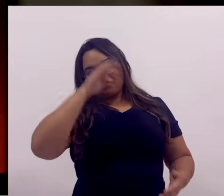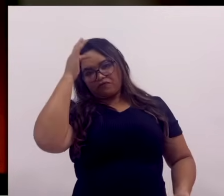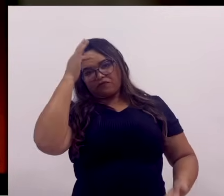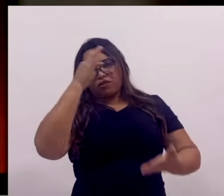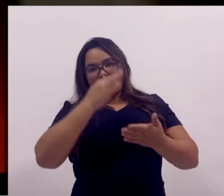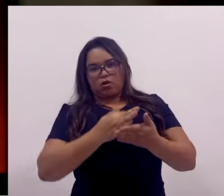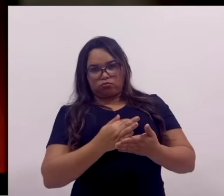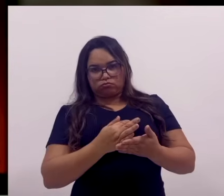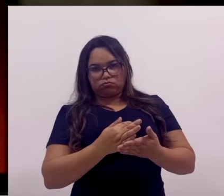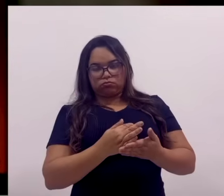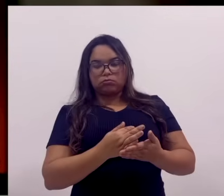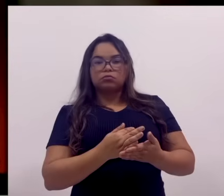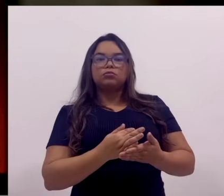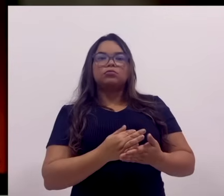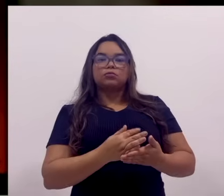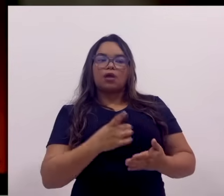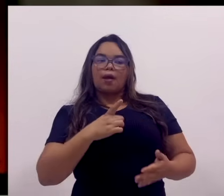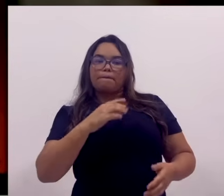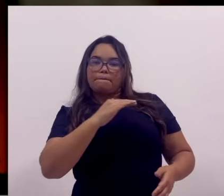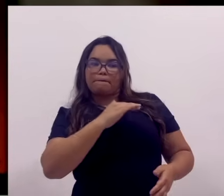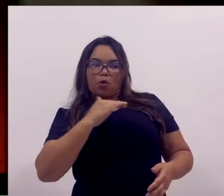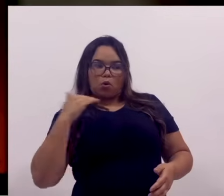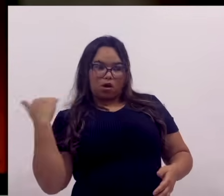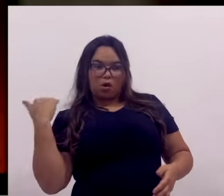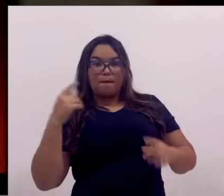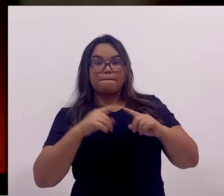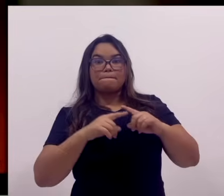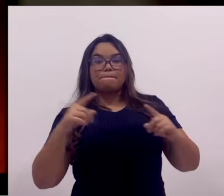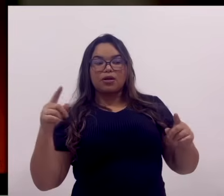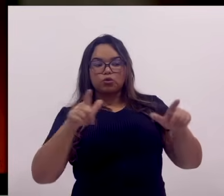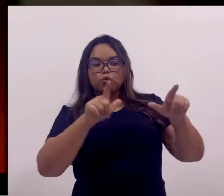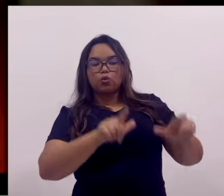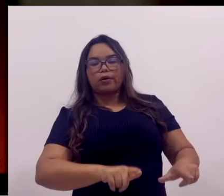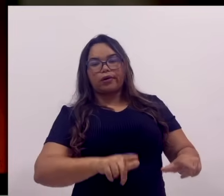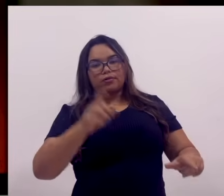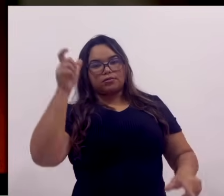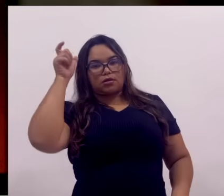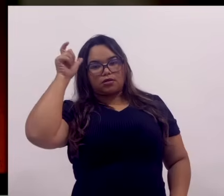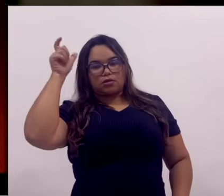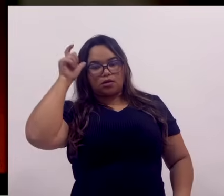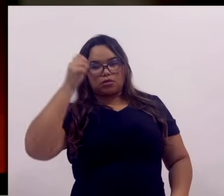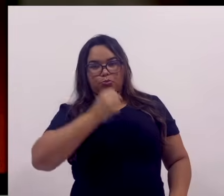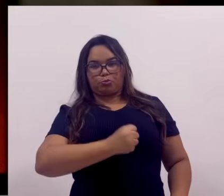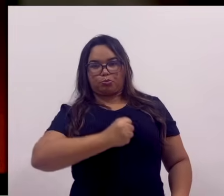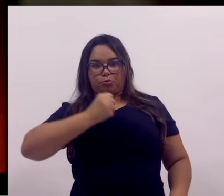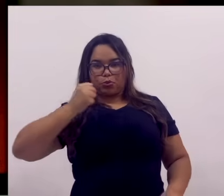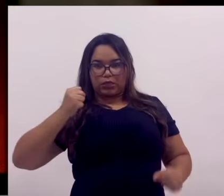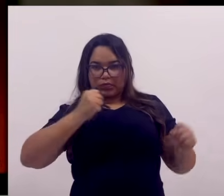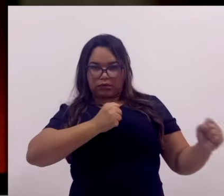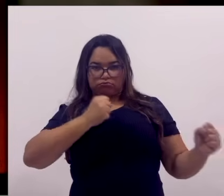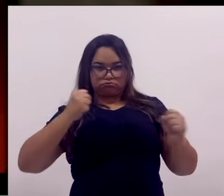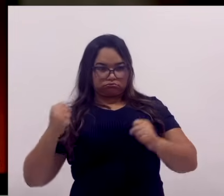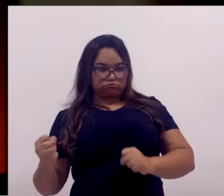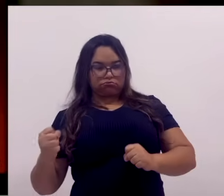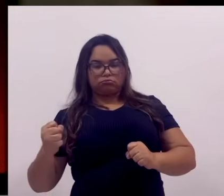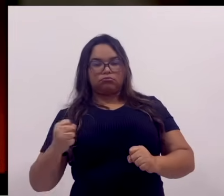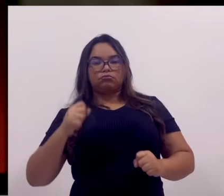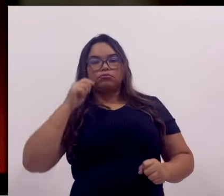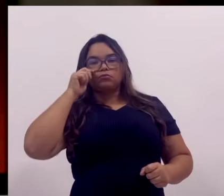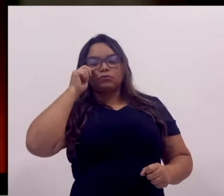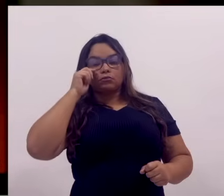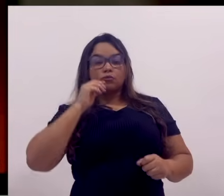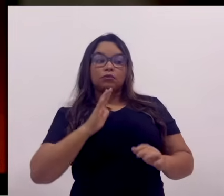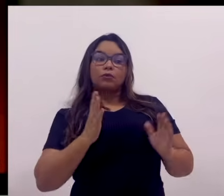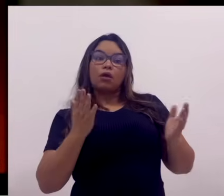onde Satanás habita. É a segunda vez que isso é mencionado aqui. Então aqui vemos alguém que